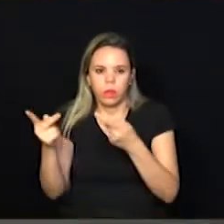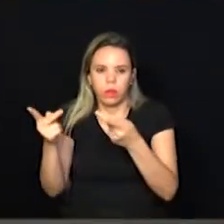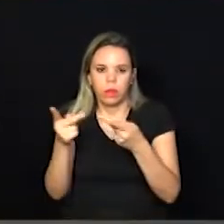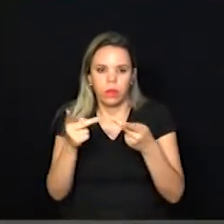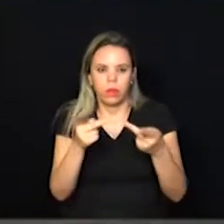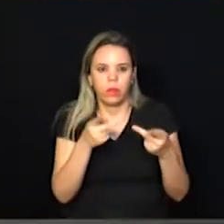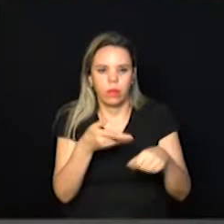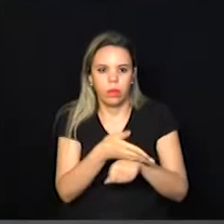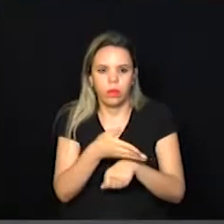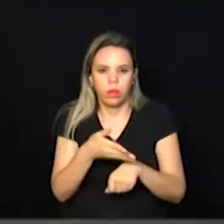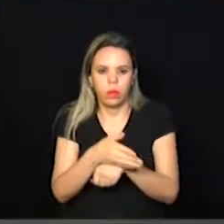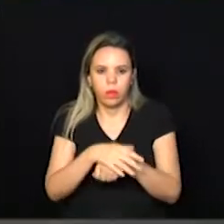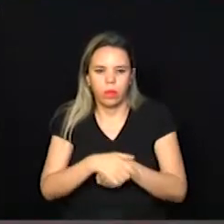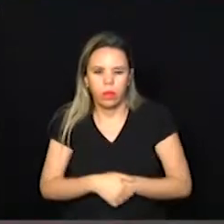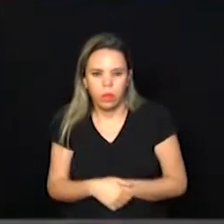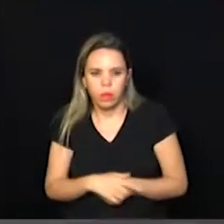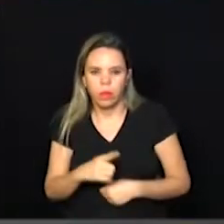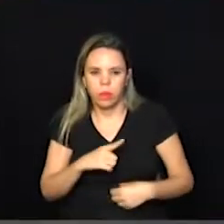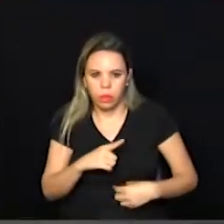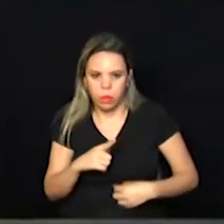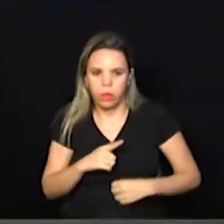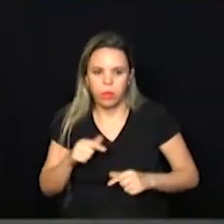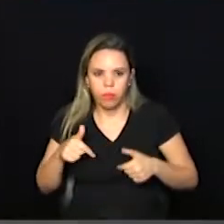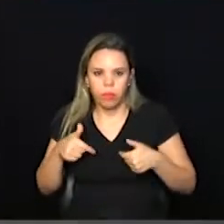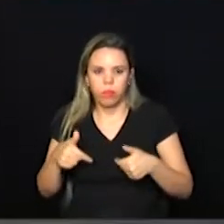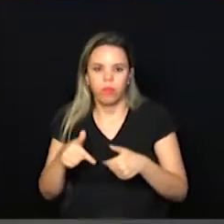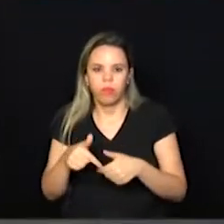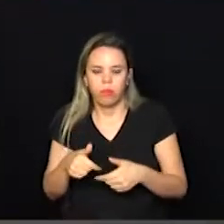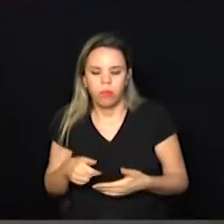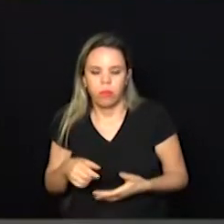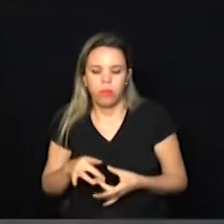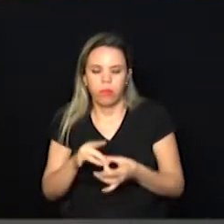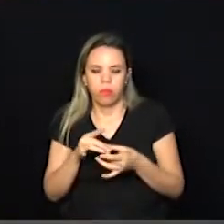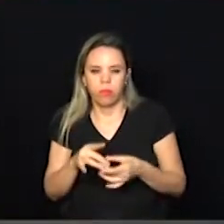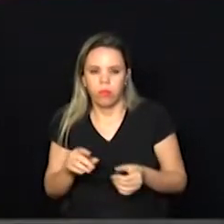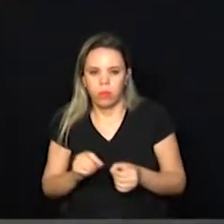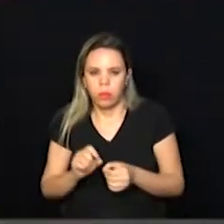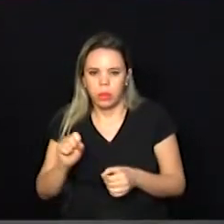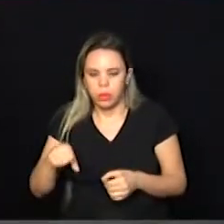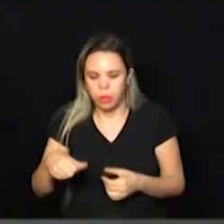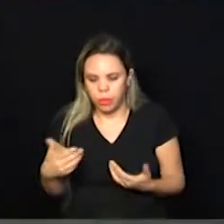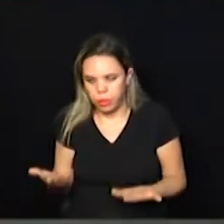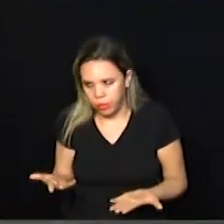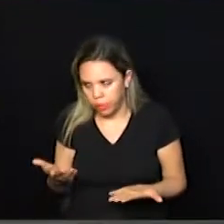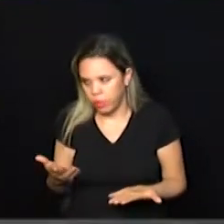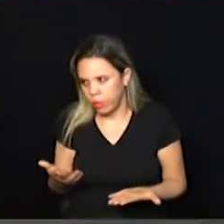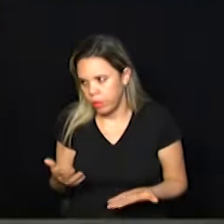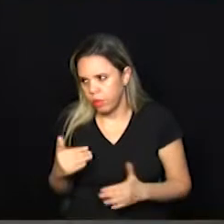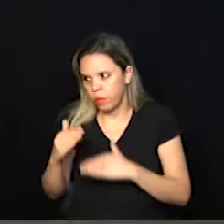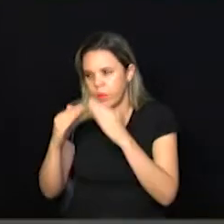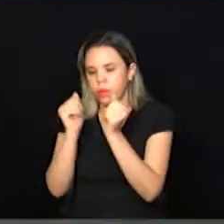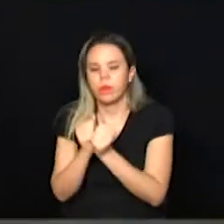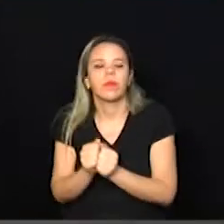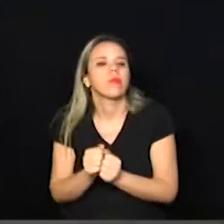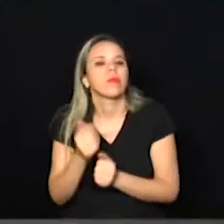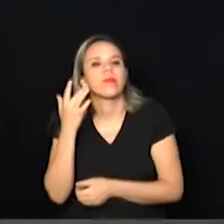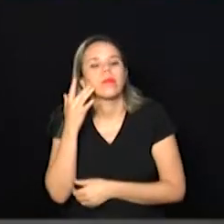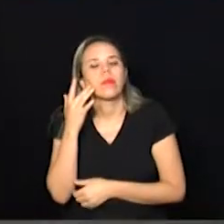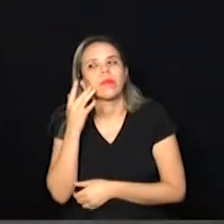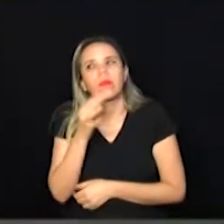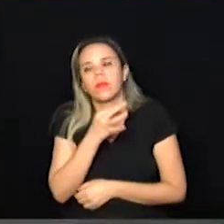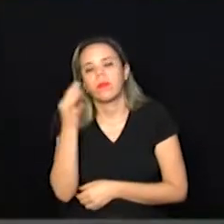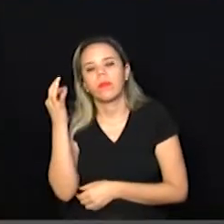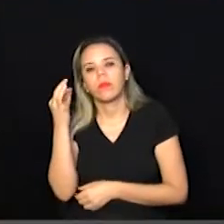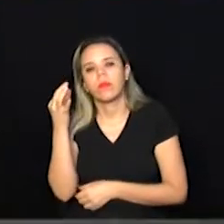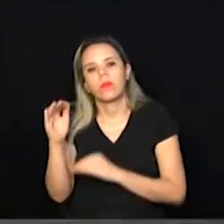a participar, porque a gente tem que ter esse engajamento. Mas a gente pode fazer sim e podemos até construir juntos. Acho que seria uma